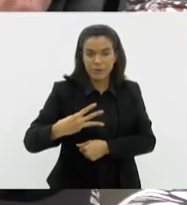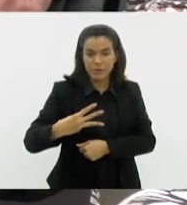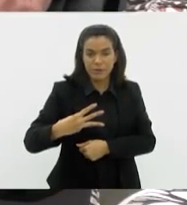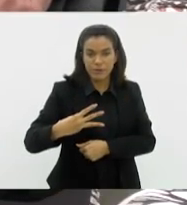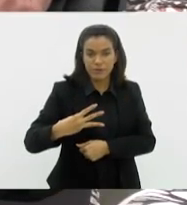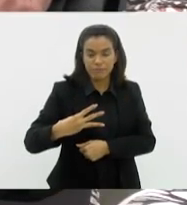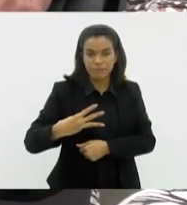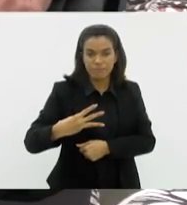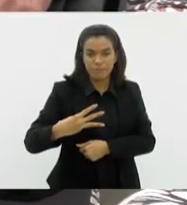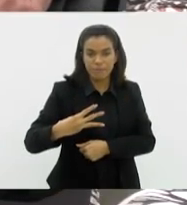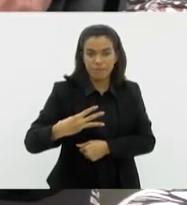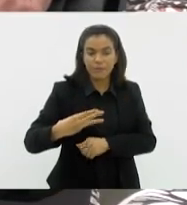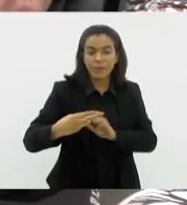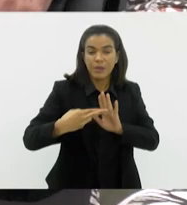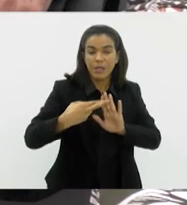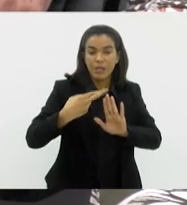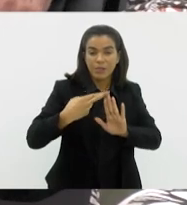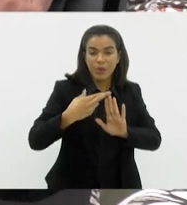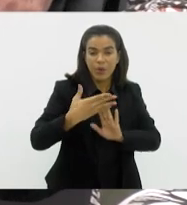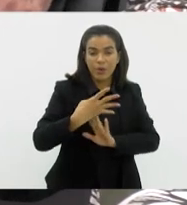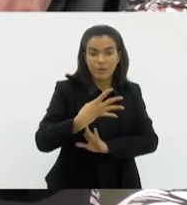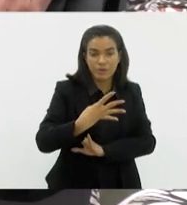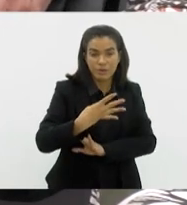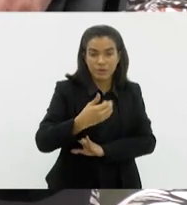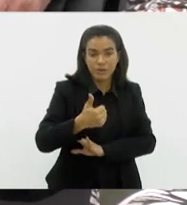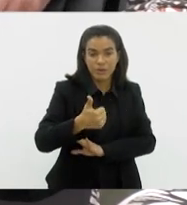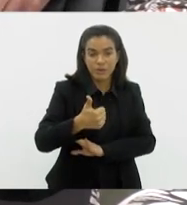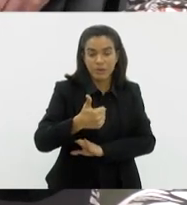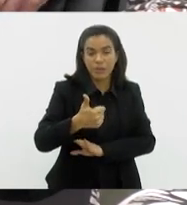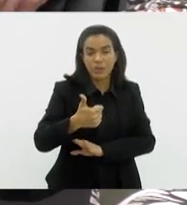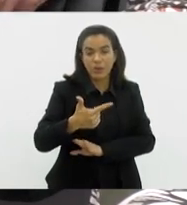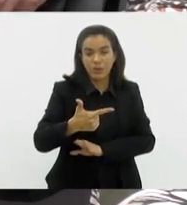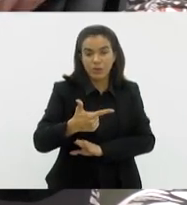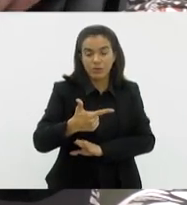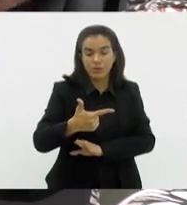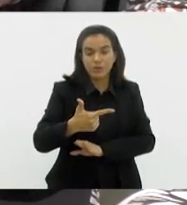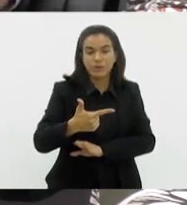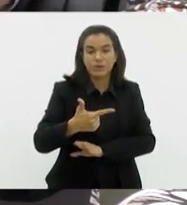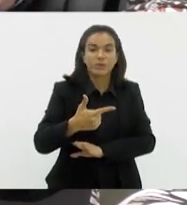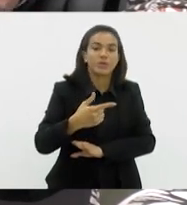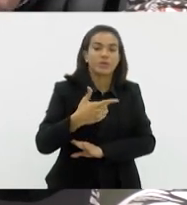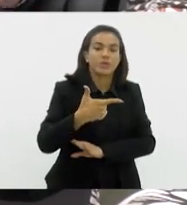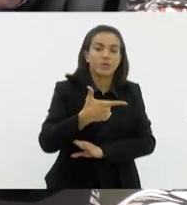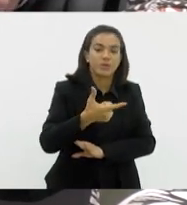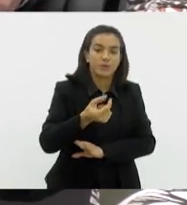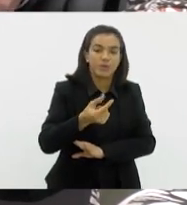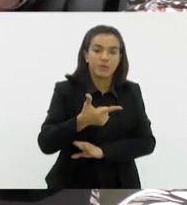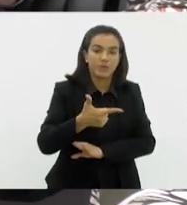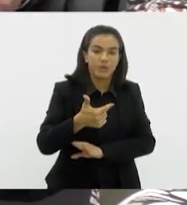da resolução 412, de 23 de agosto de